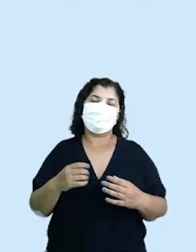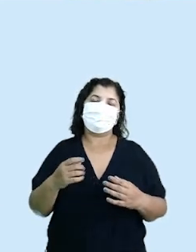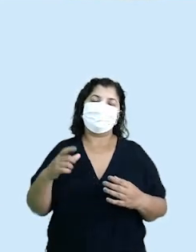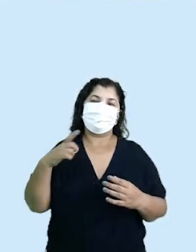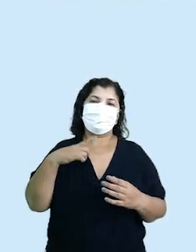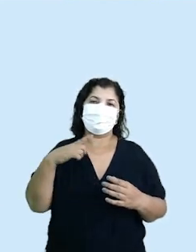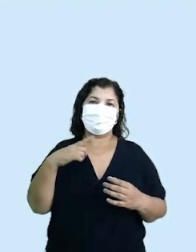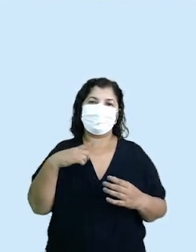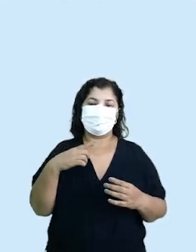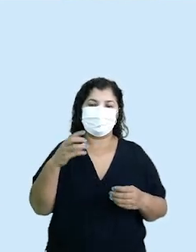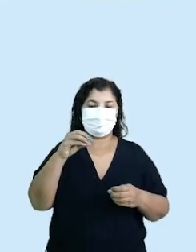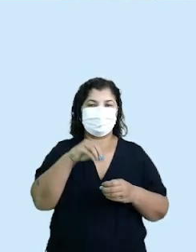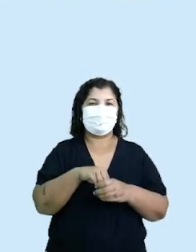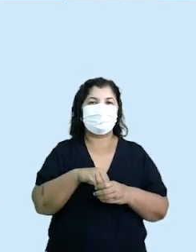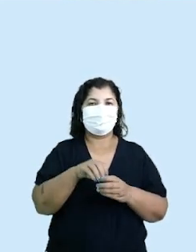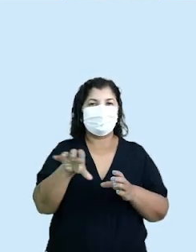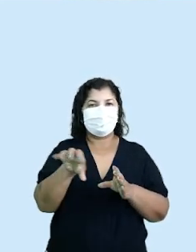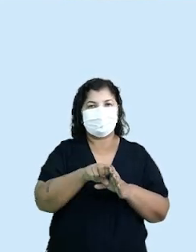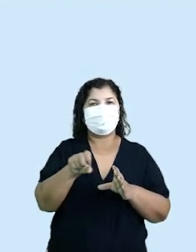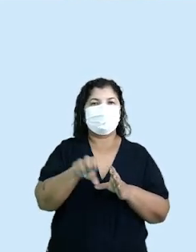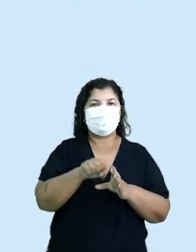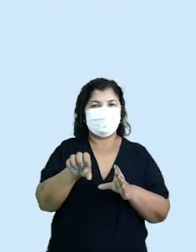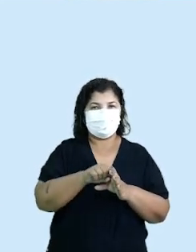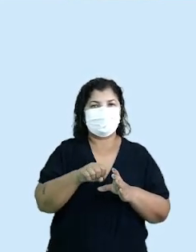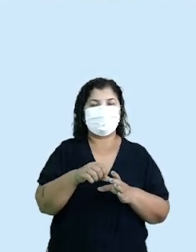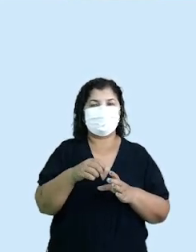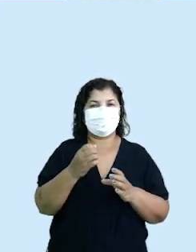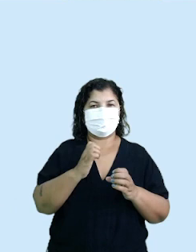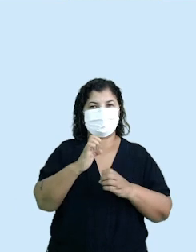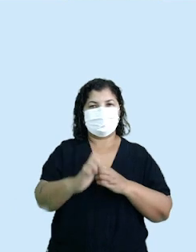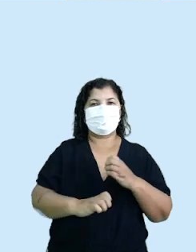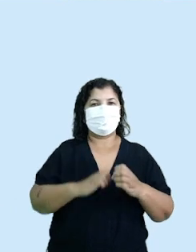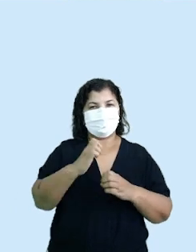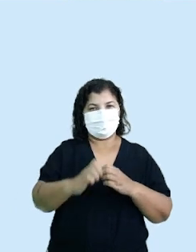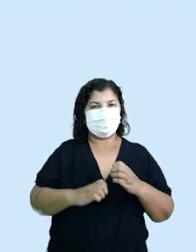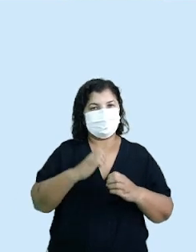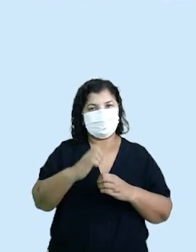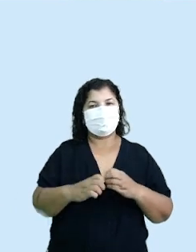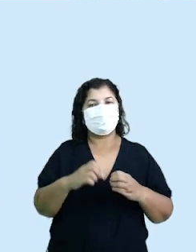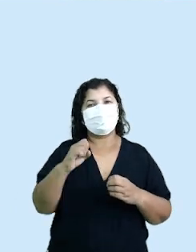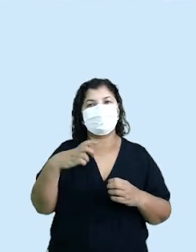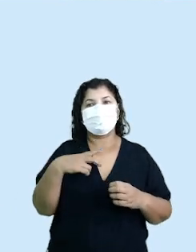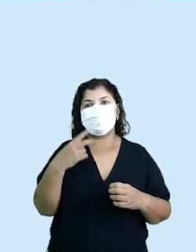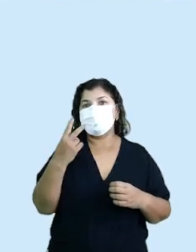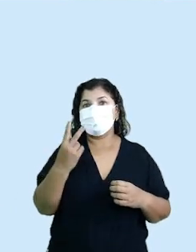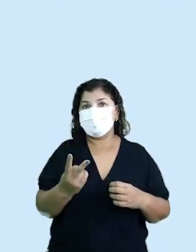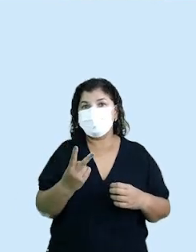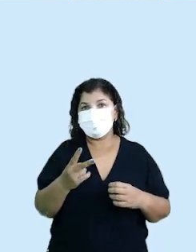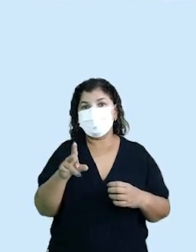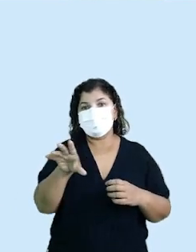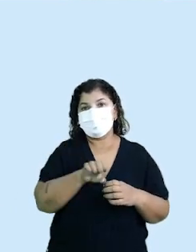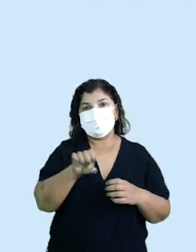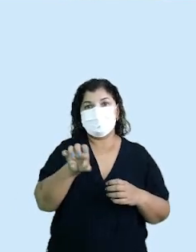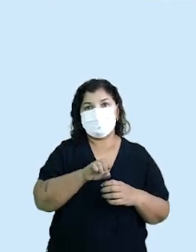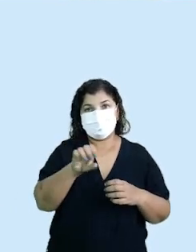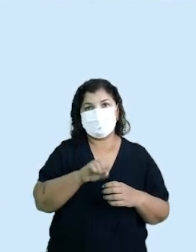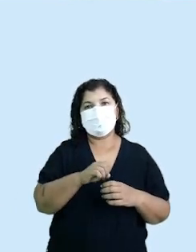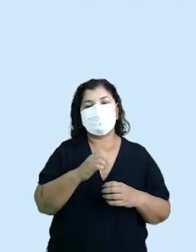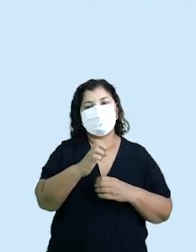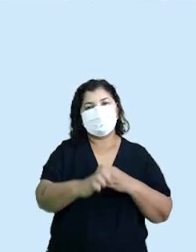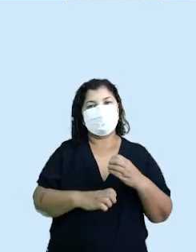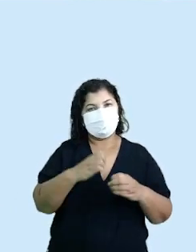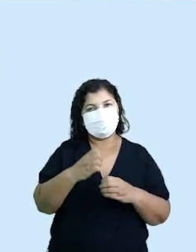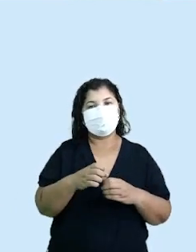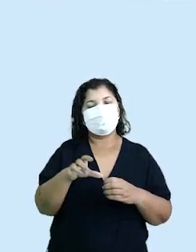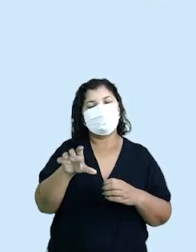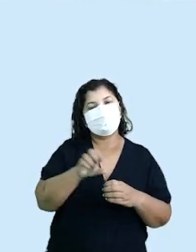o elemento puxa elétrons para ele. Então, se eu tenho dois elementos químicos puxando elétrons, cada um puxa para um lado. Como